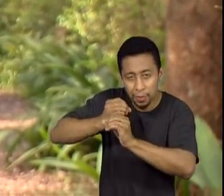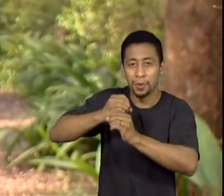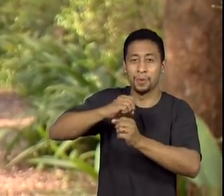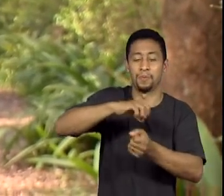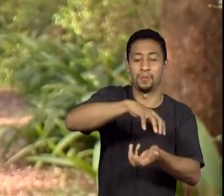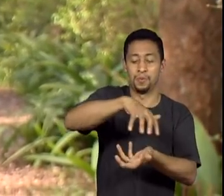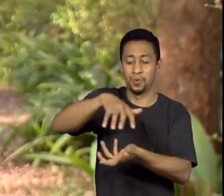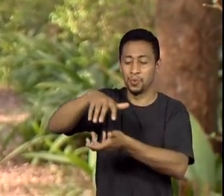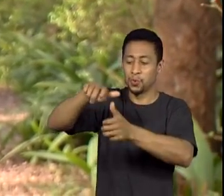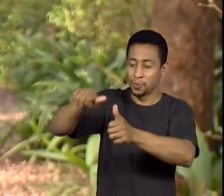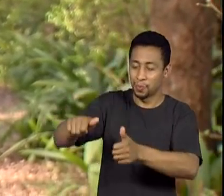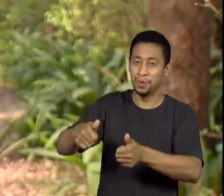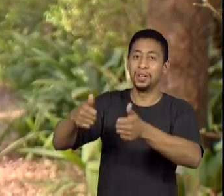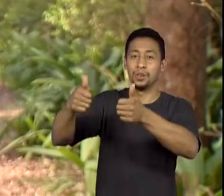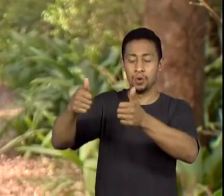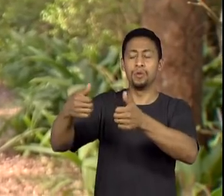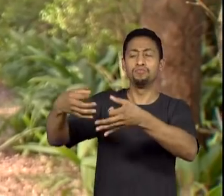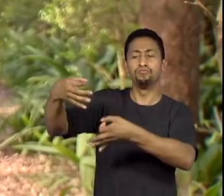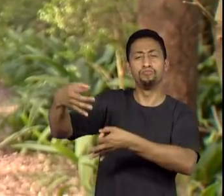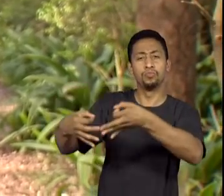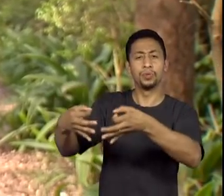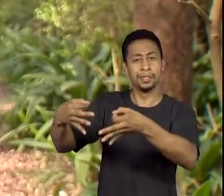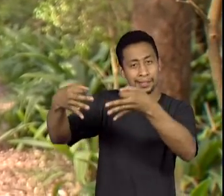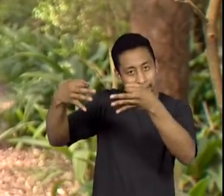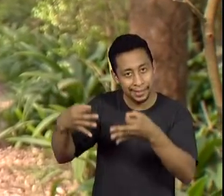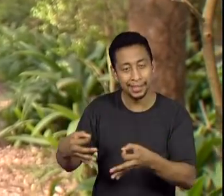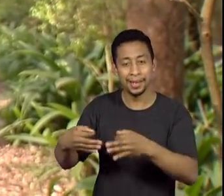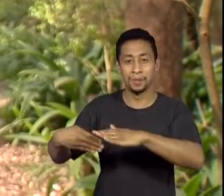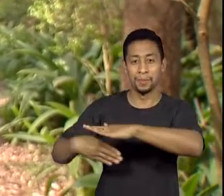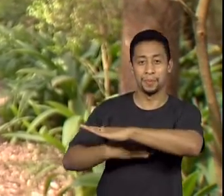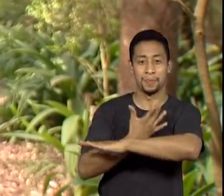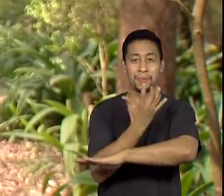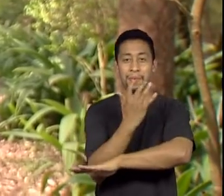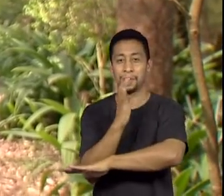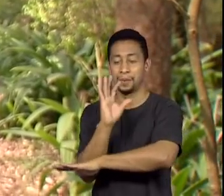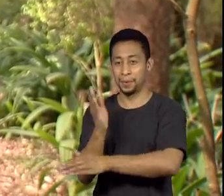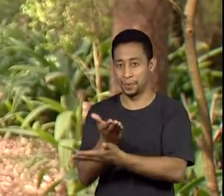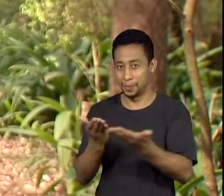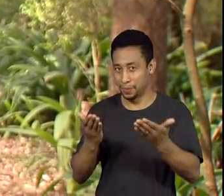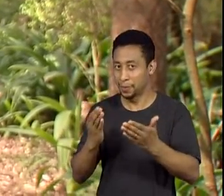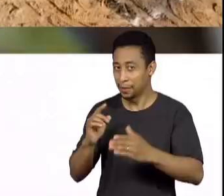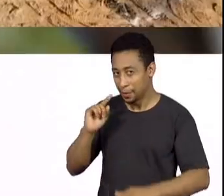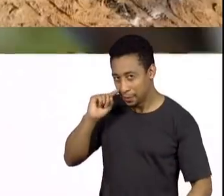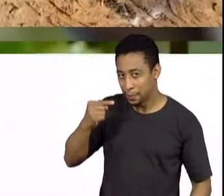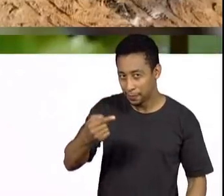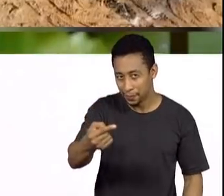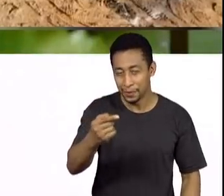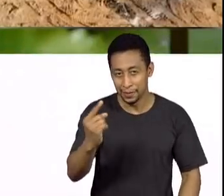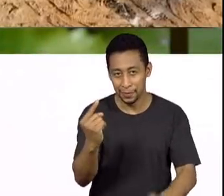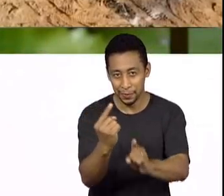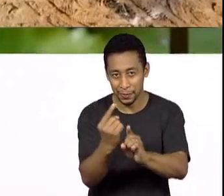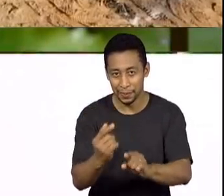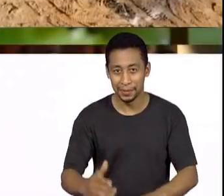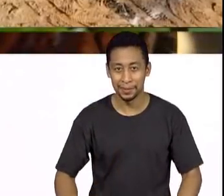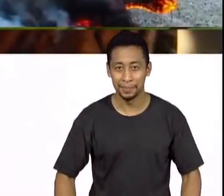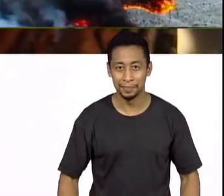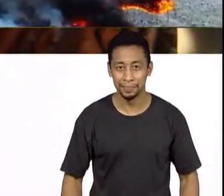melhor e mais digno para todas as formas de vida. Até lá!